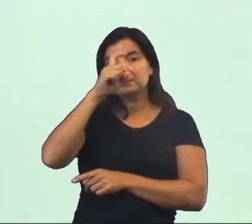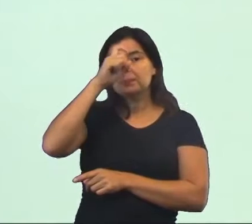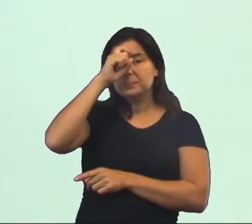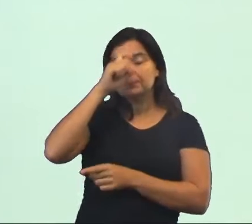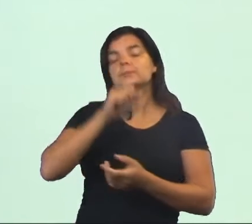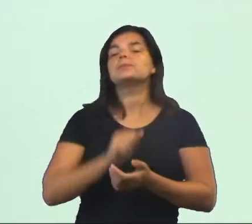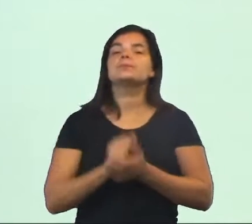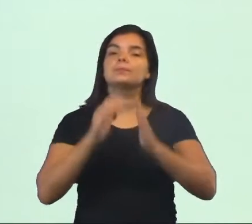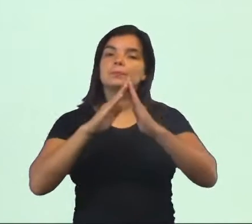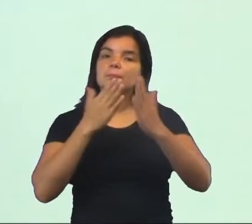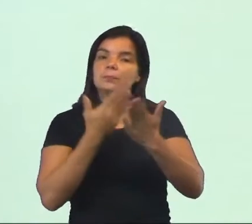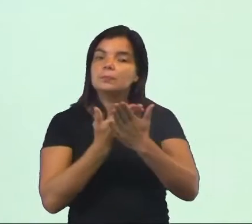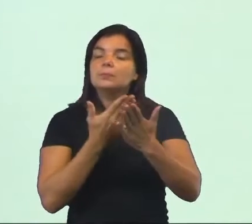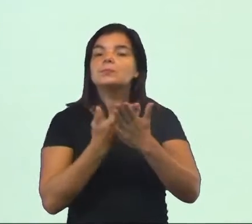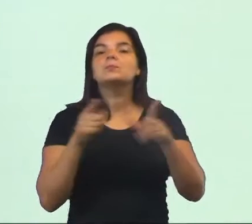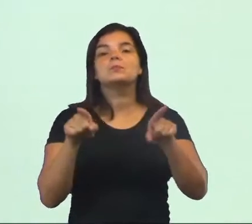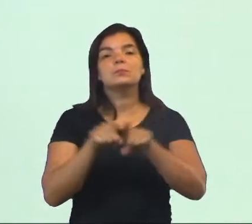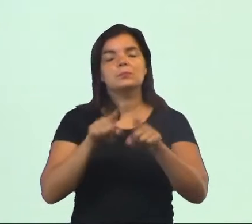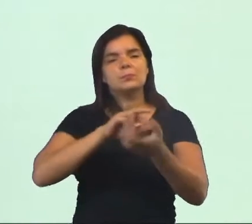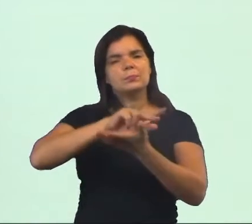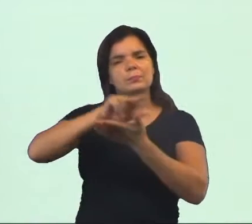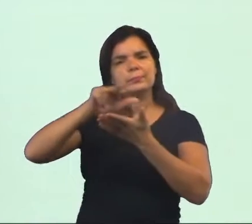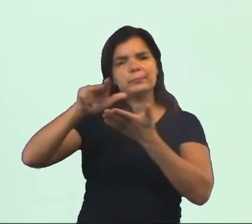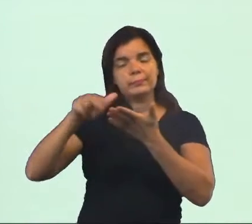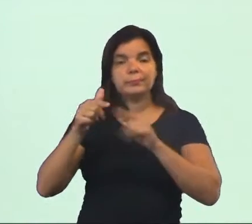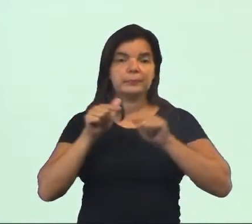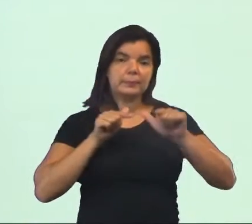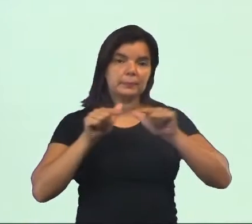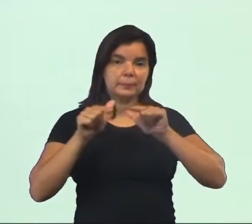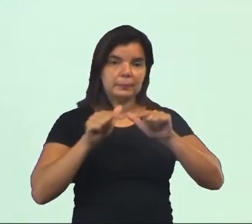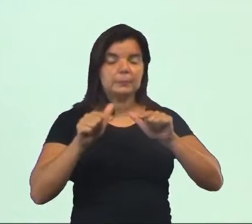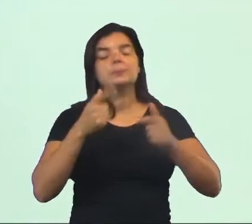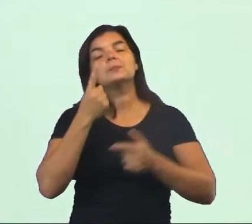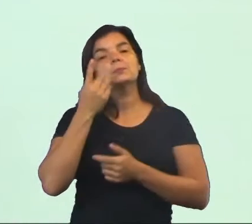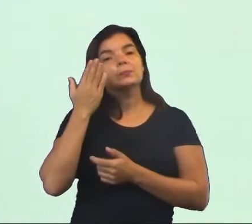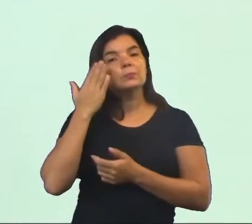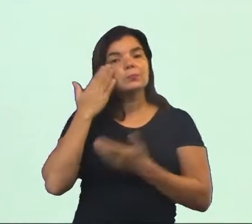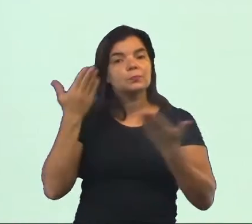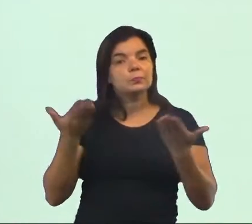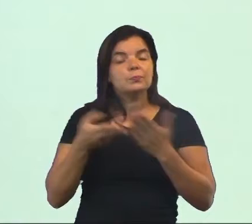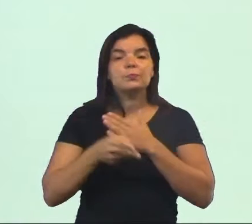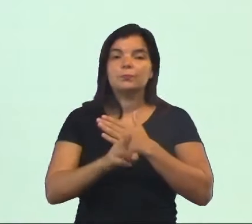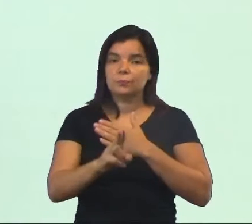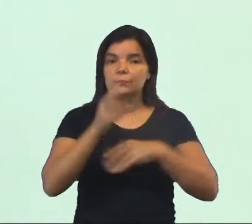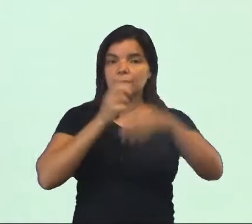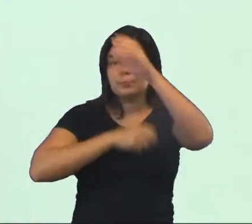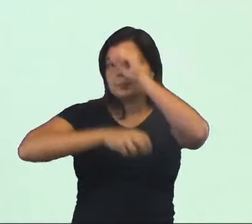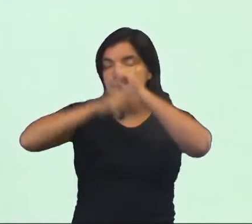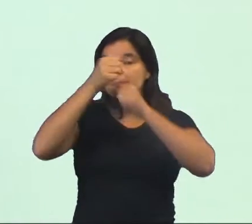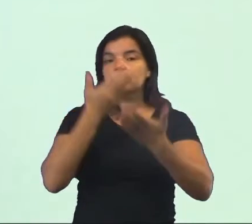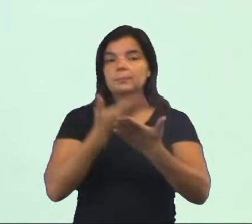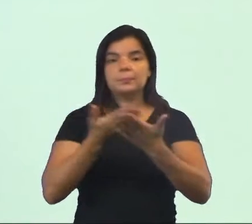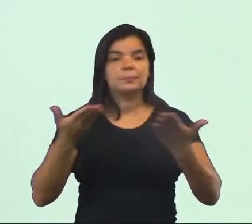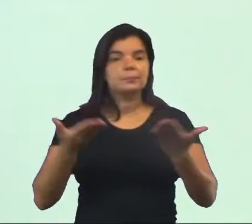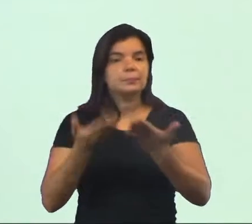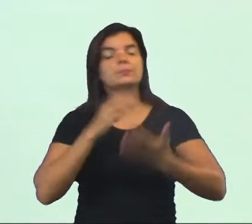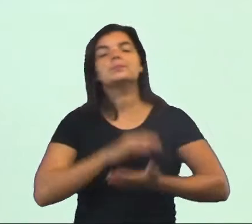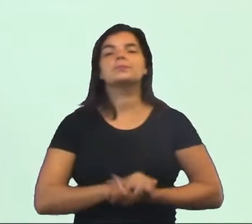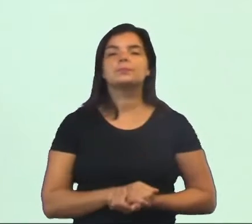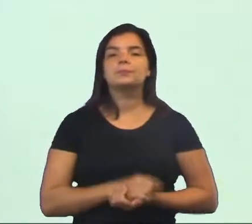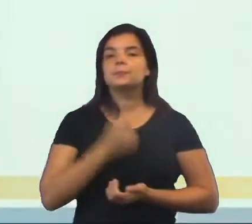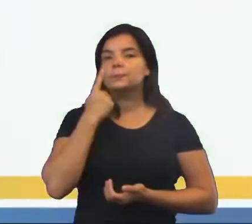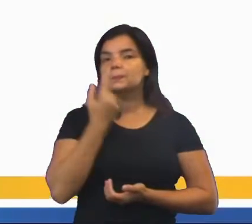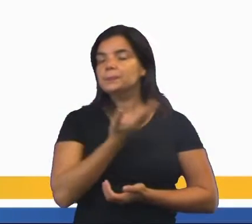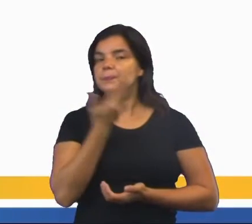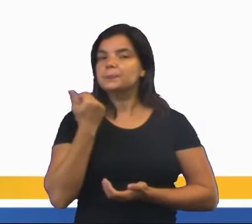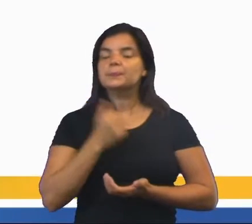às escolas e os mais variados serviços. Vamos então continuar aprendendo na nossa aula de hoje? Vamos